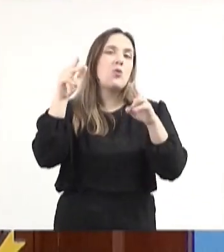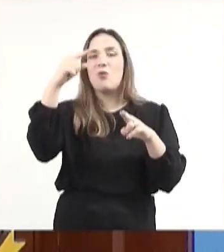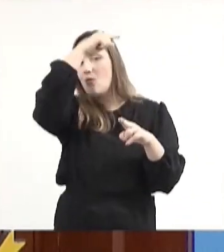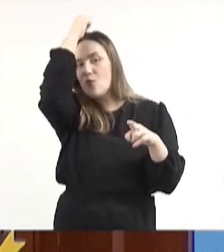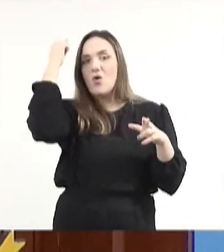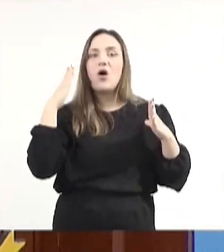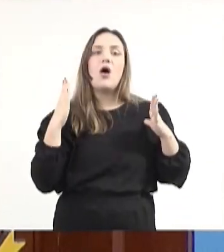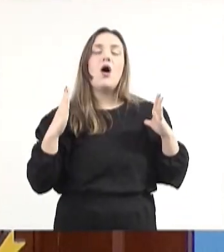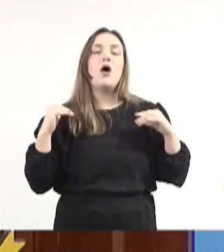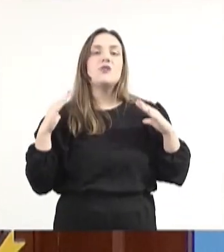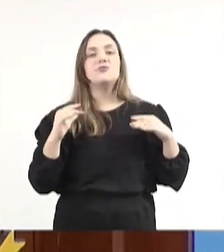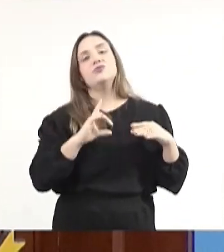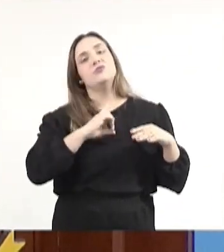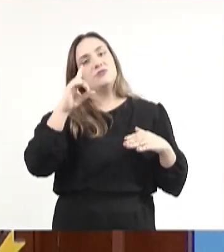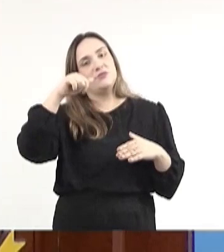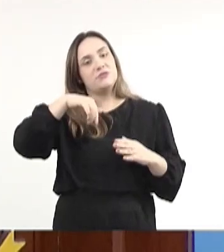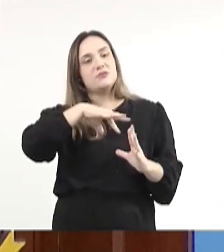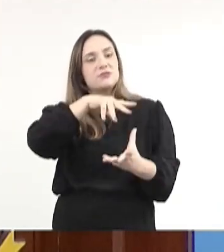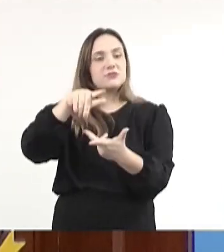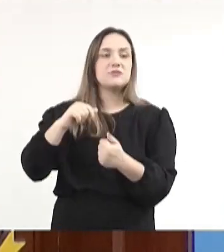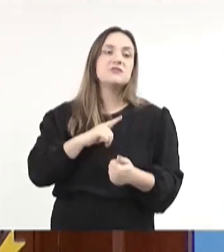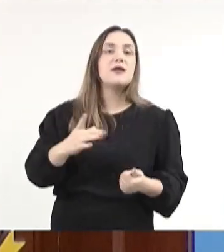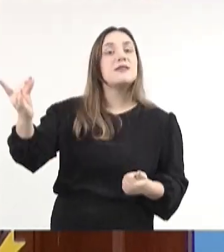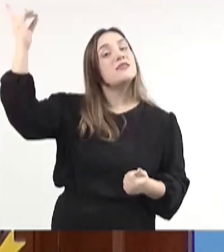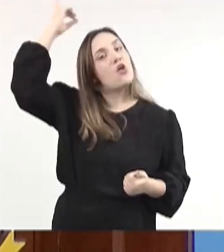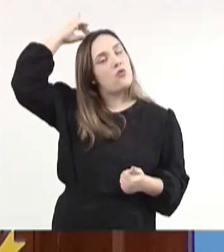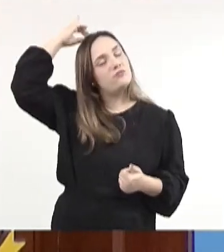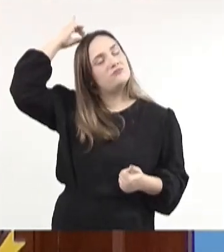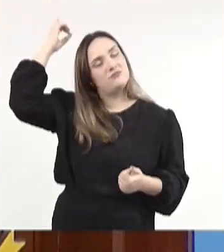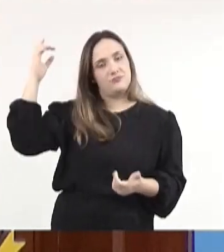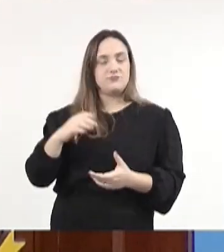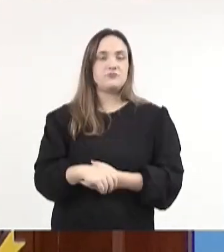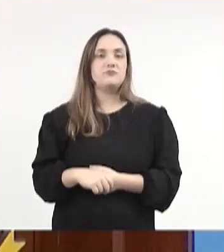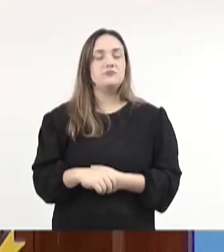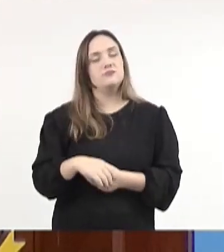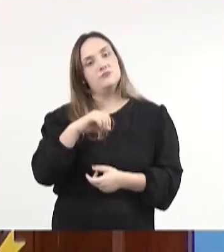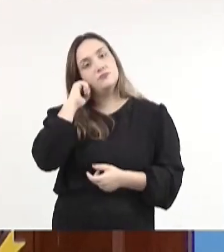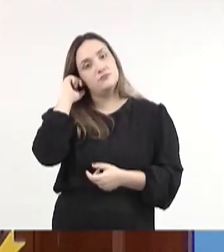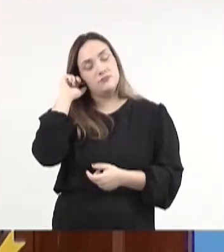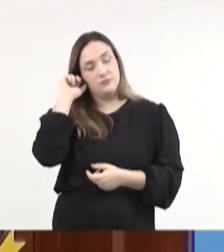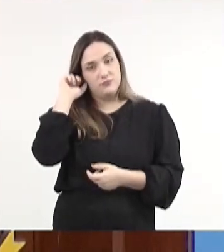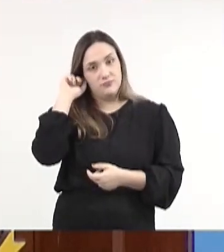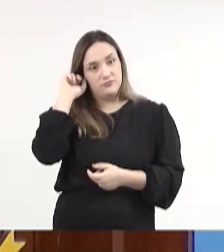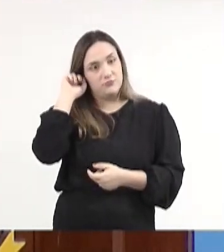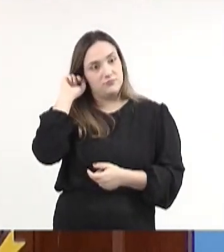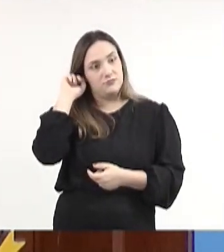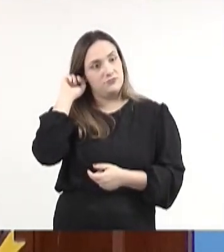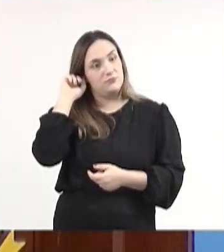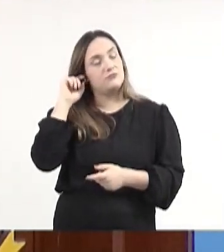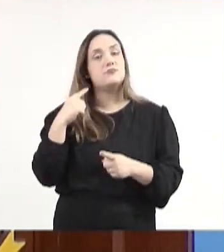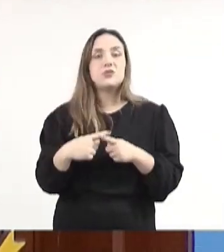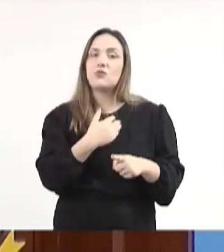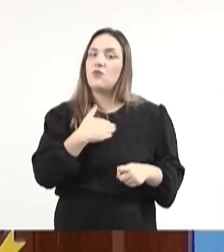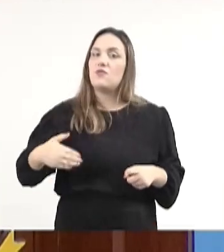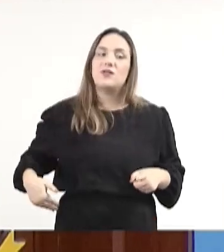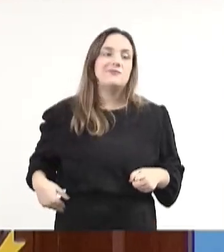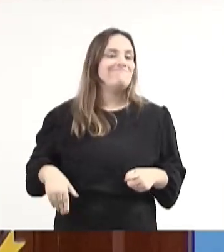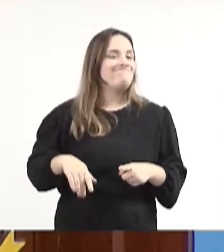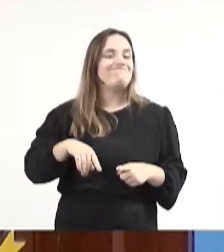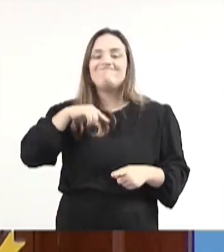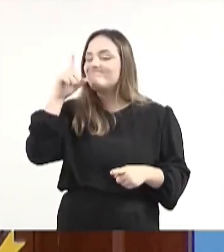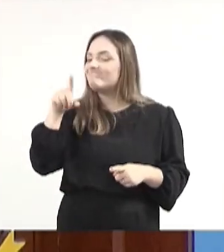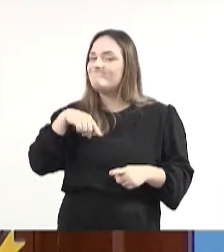são vocacionados para dar atenção, porque o governo, o poder público não tem, Mara,